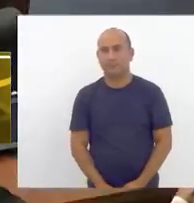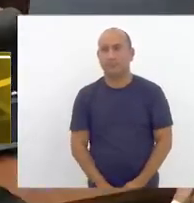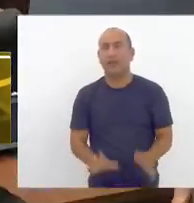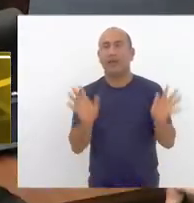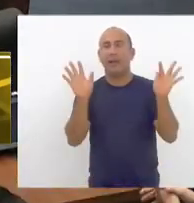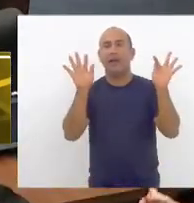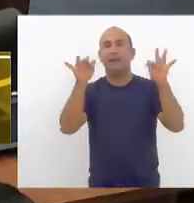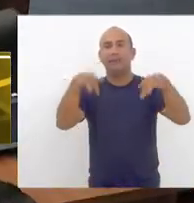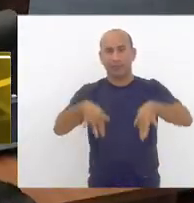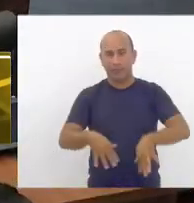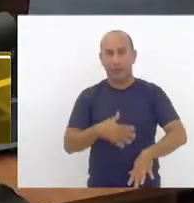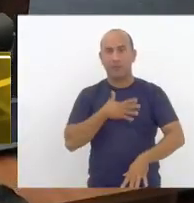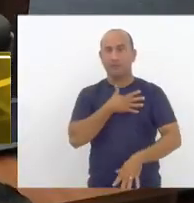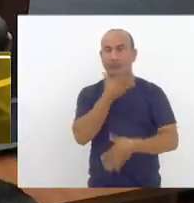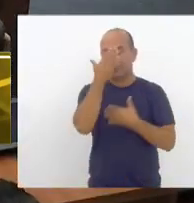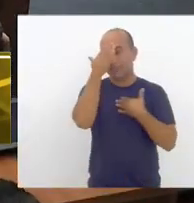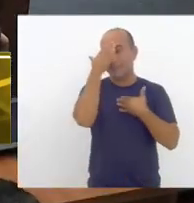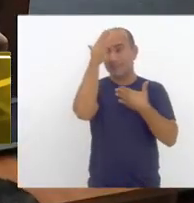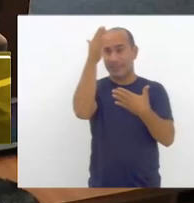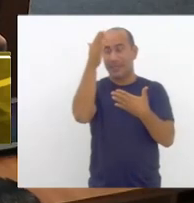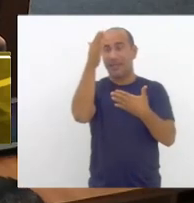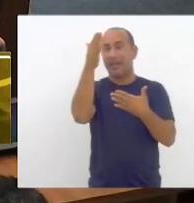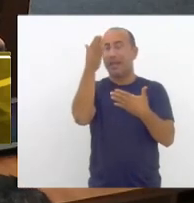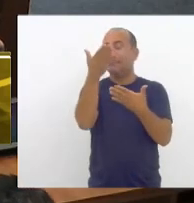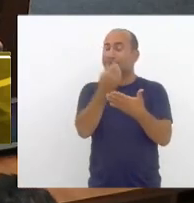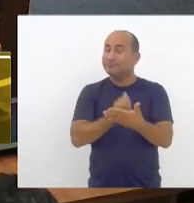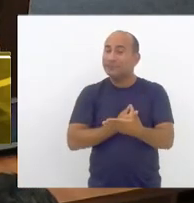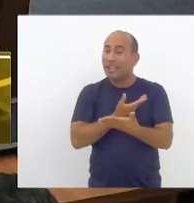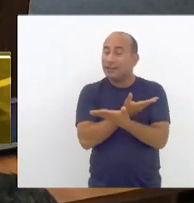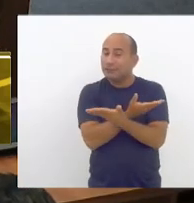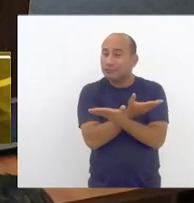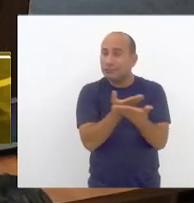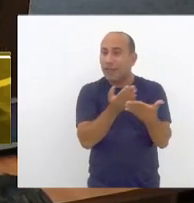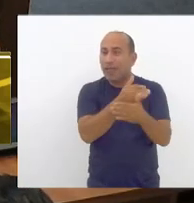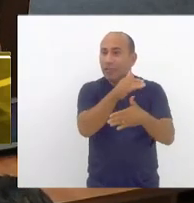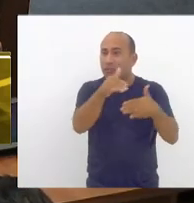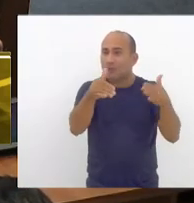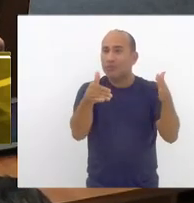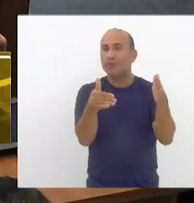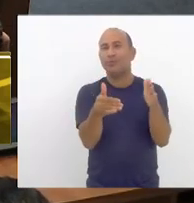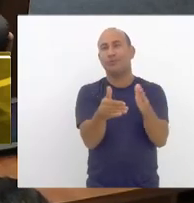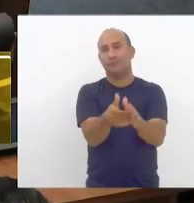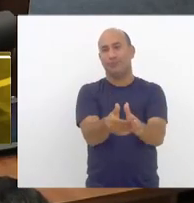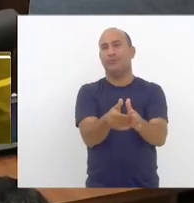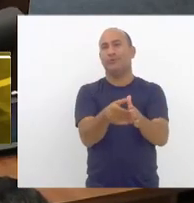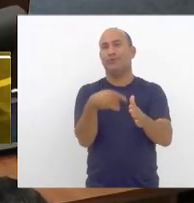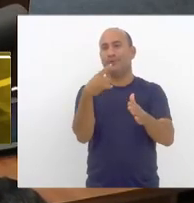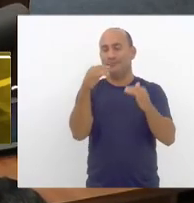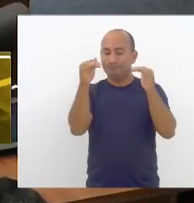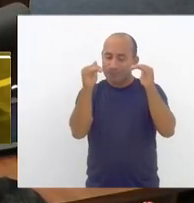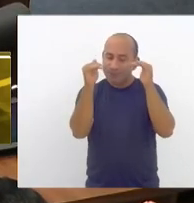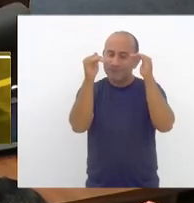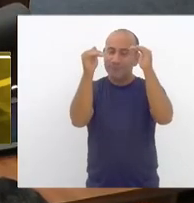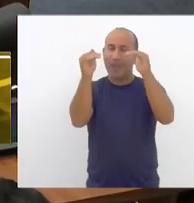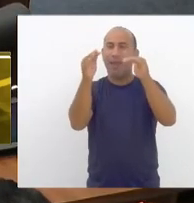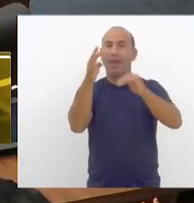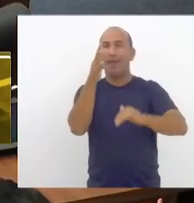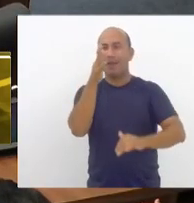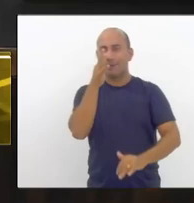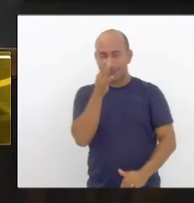finalizando gostaria de agradecer a presença de todas e todos os reiterar nosso respeito admiração